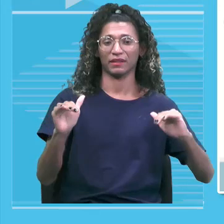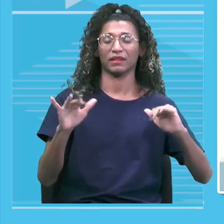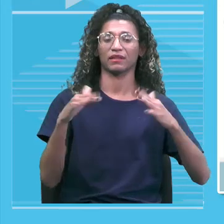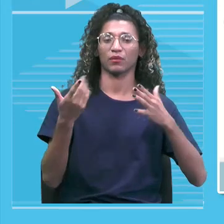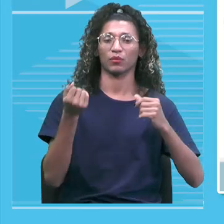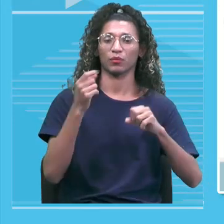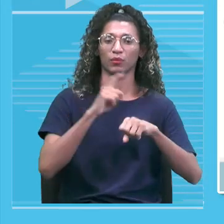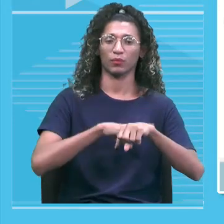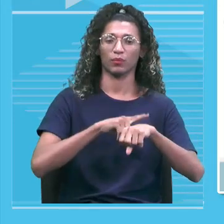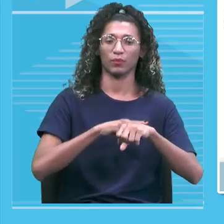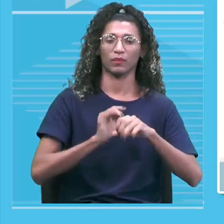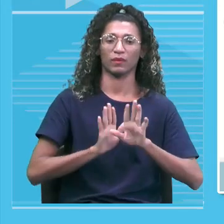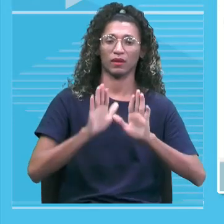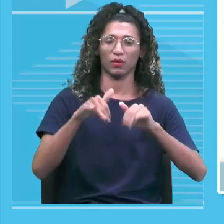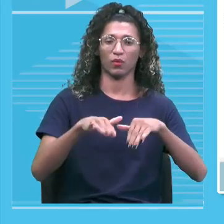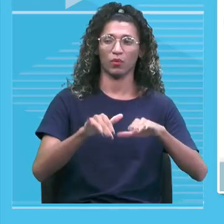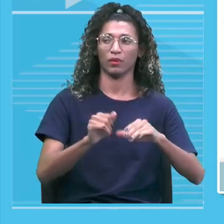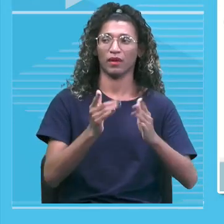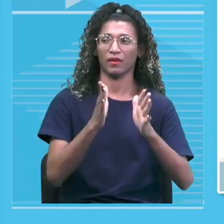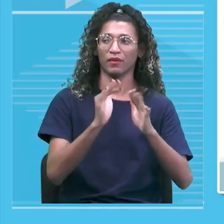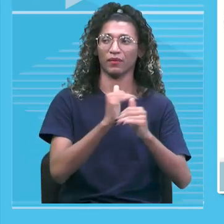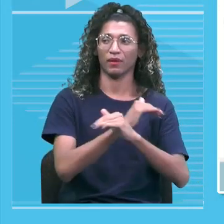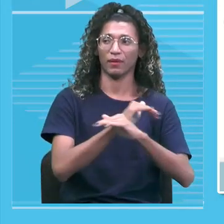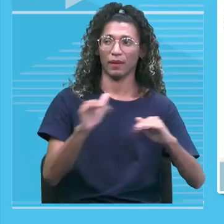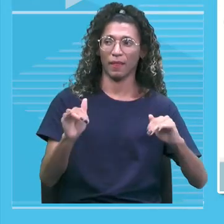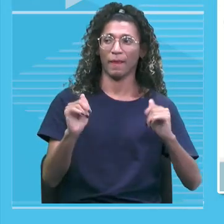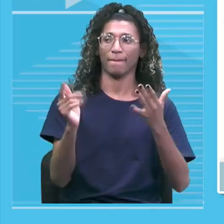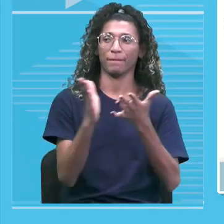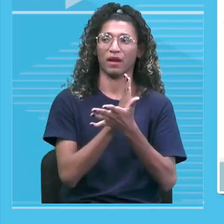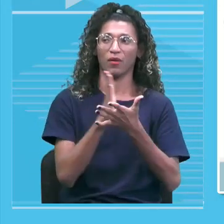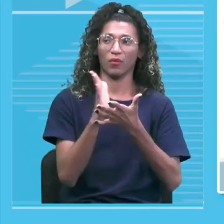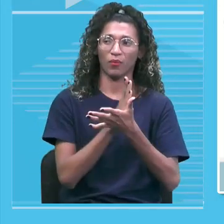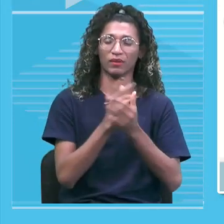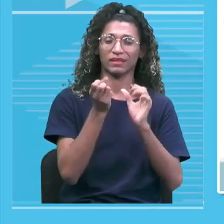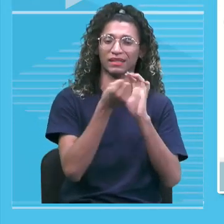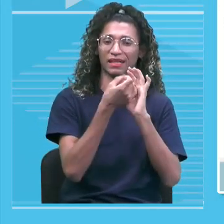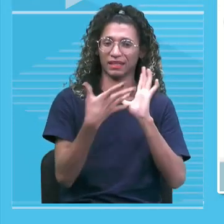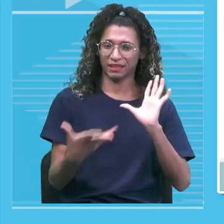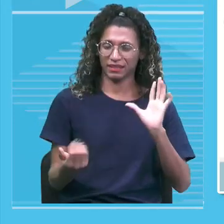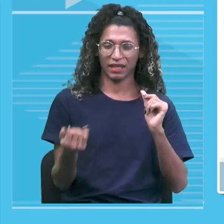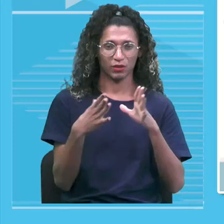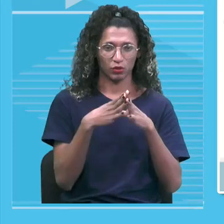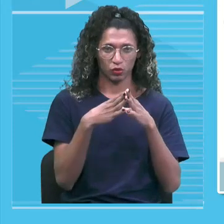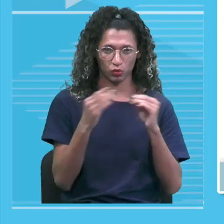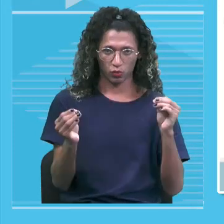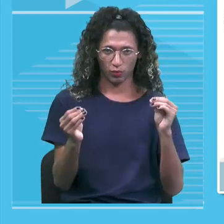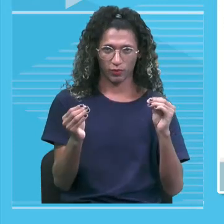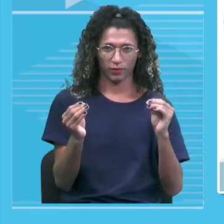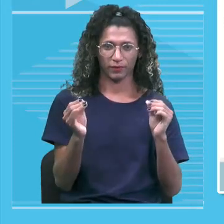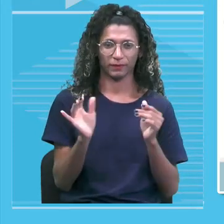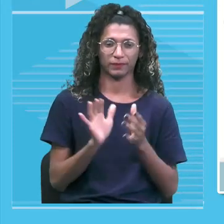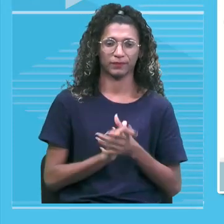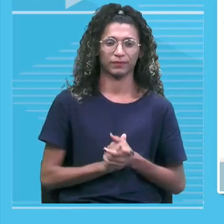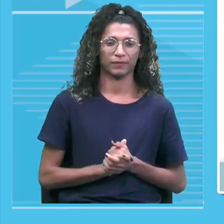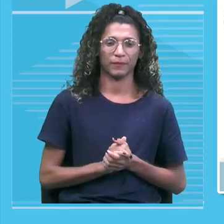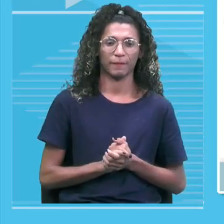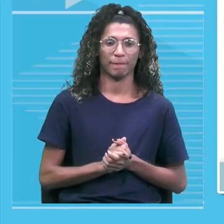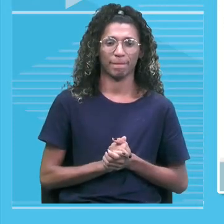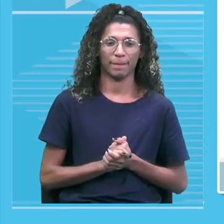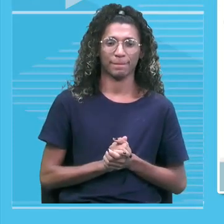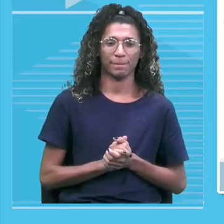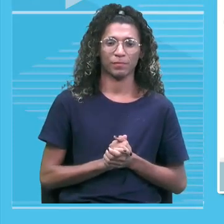a onda quebra ela perde algumas dessas propriedades de onda e acaba também